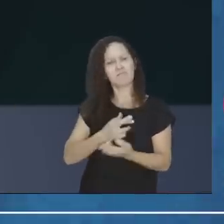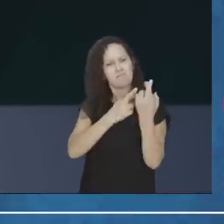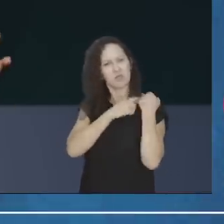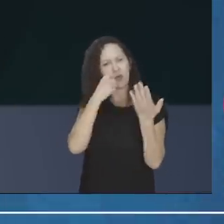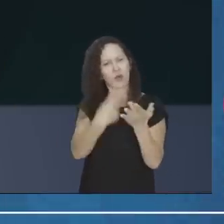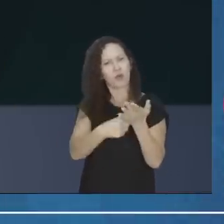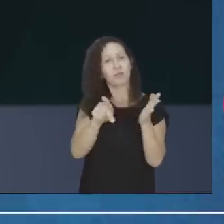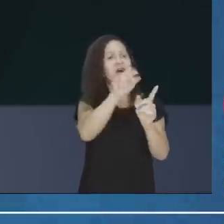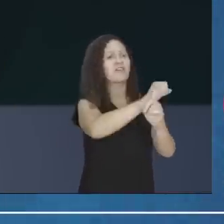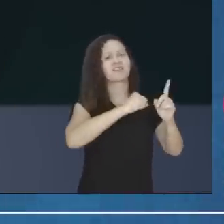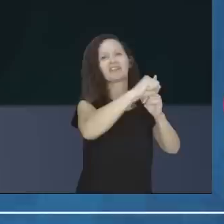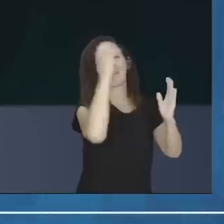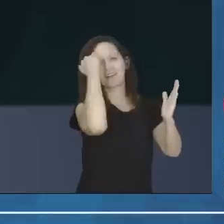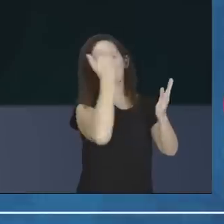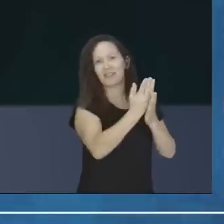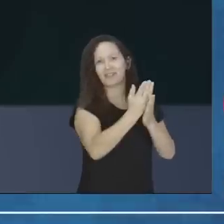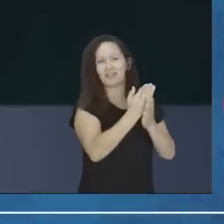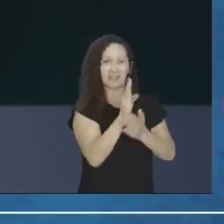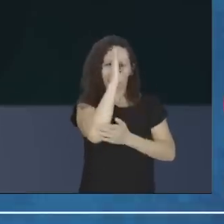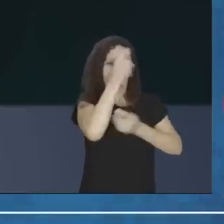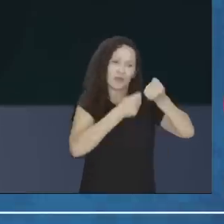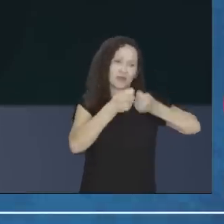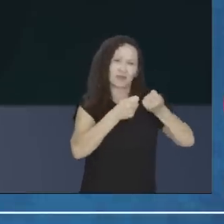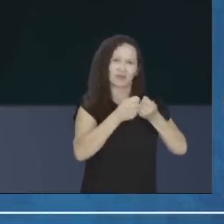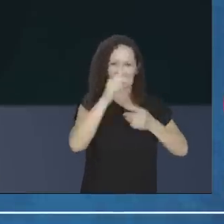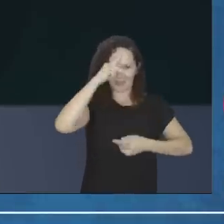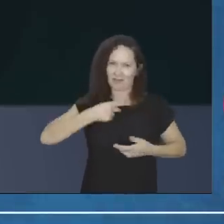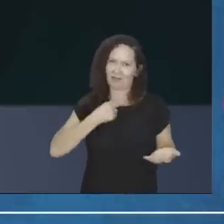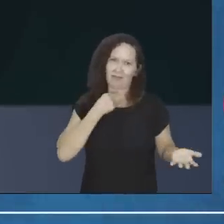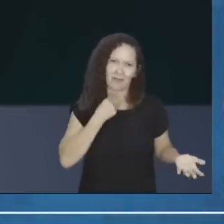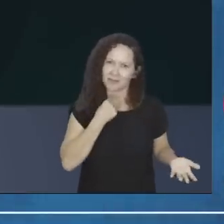sociedade em geral e do mercado em particular. Agora, eu não posso.